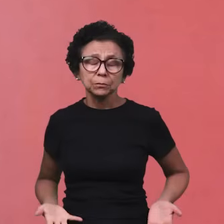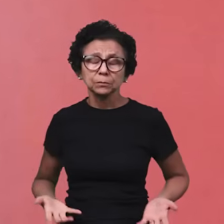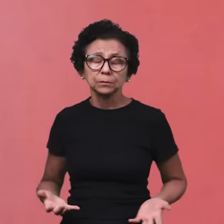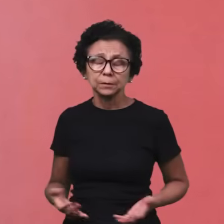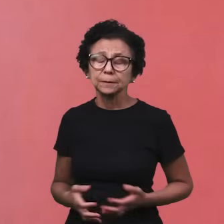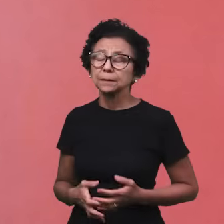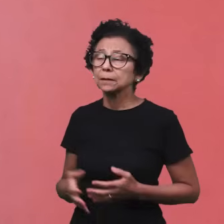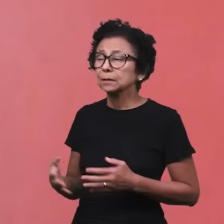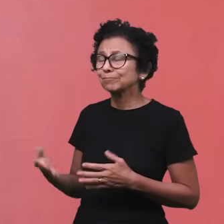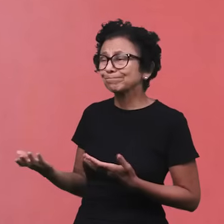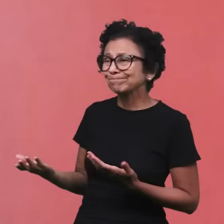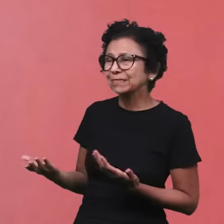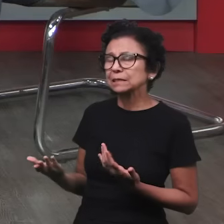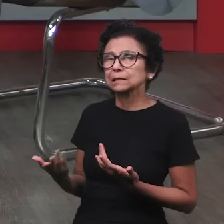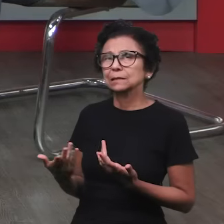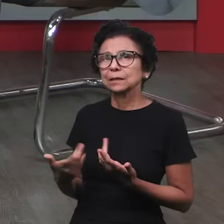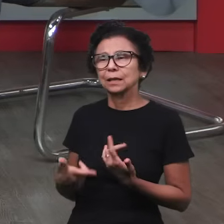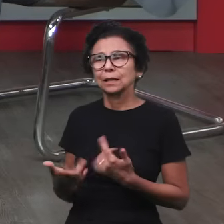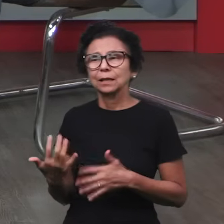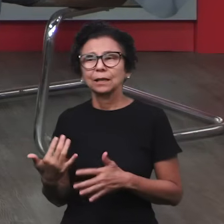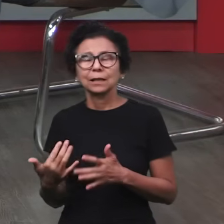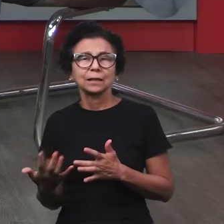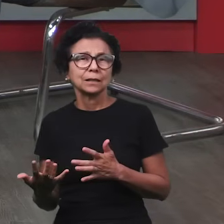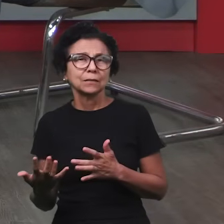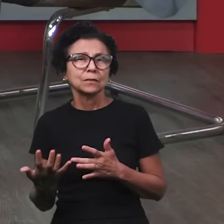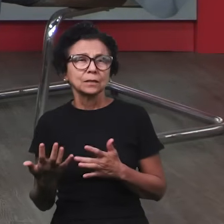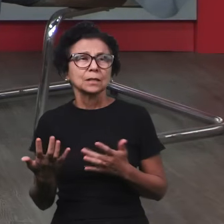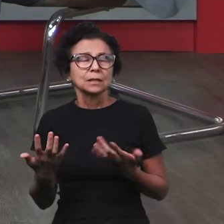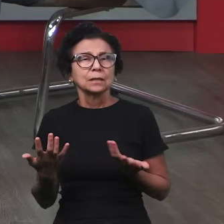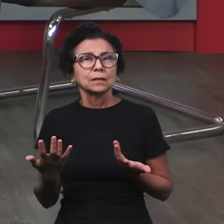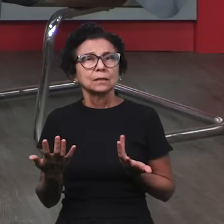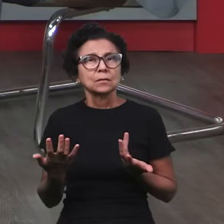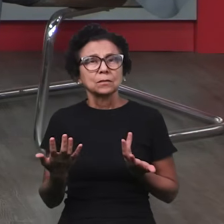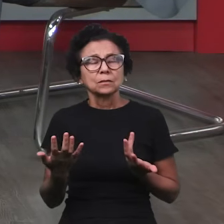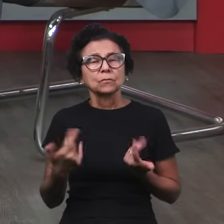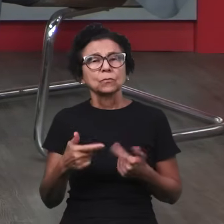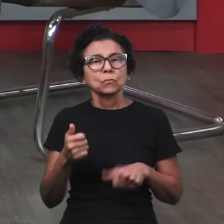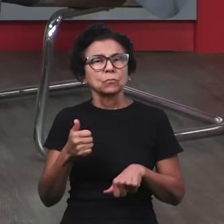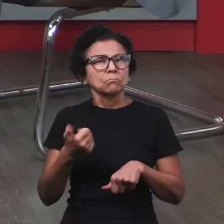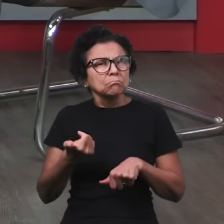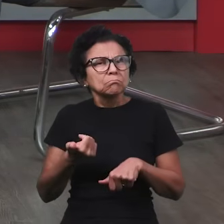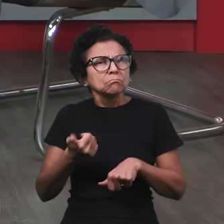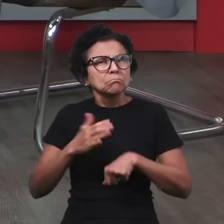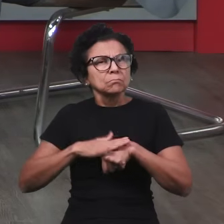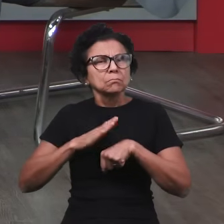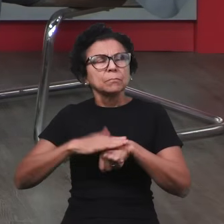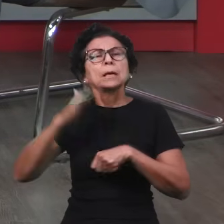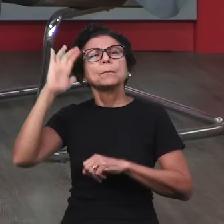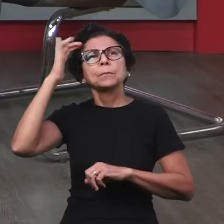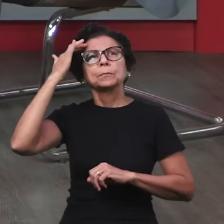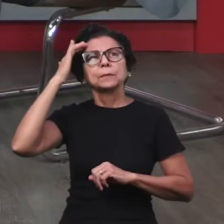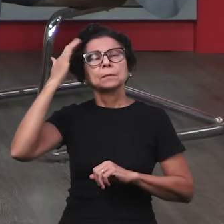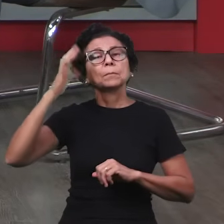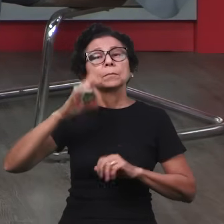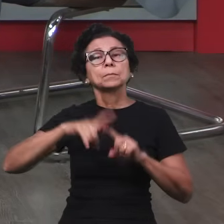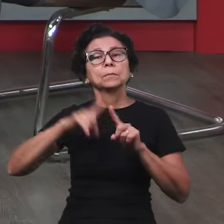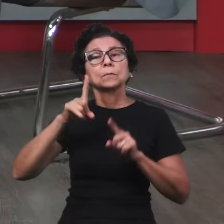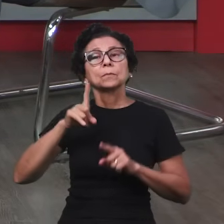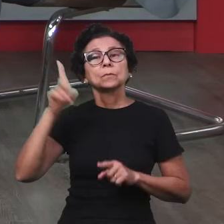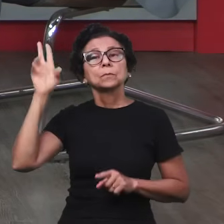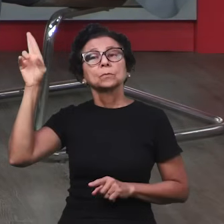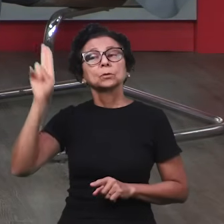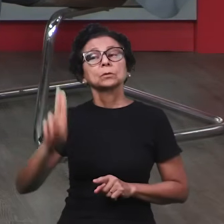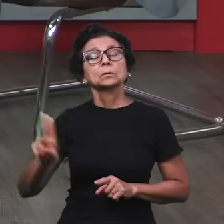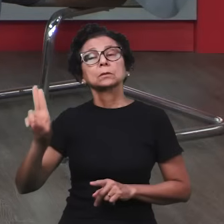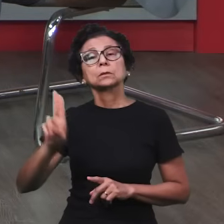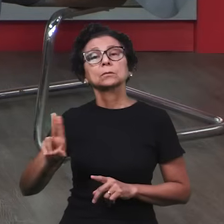vezes você não tem uma manifestação. Às vezes você, no momento, não se tem até o alcance daquilo, mas o Senhor está usando.